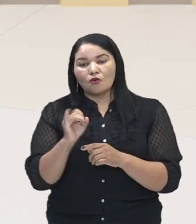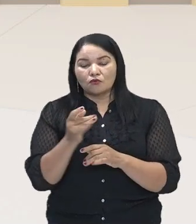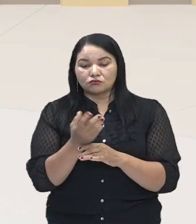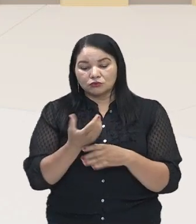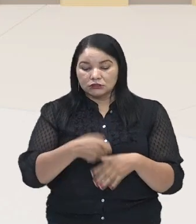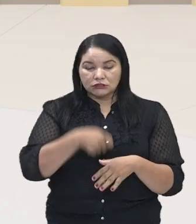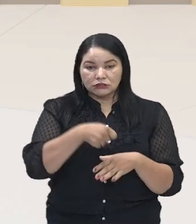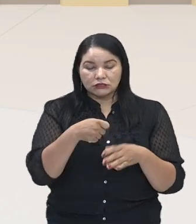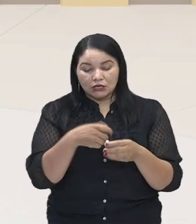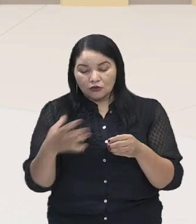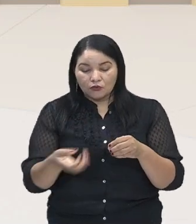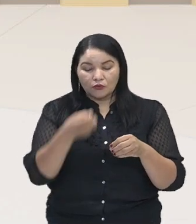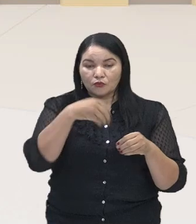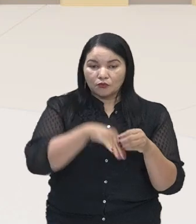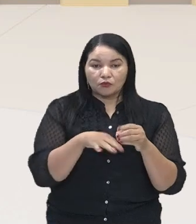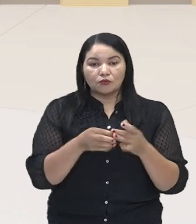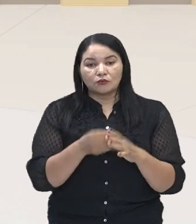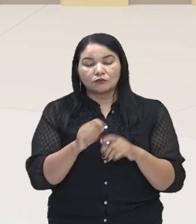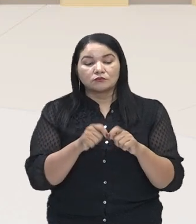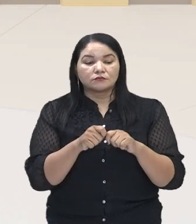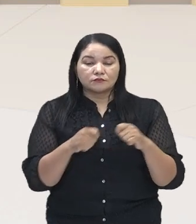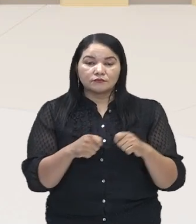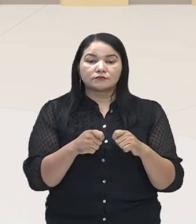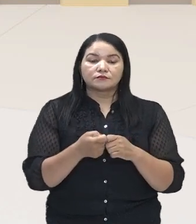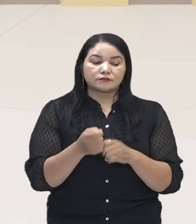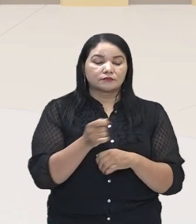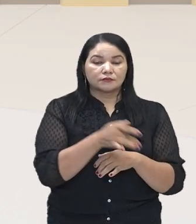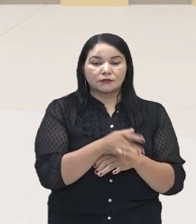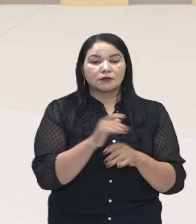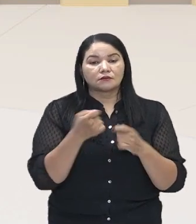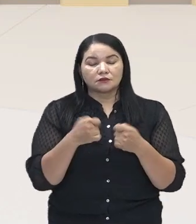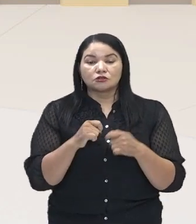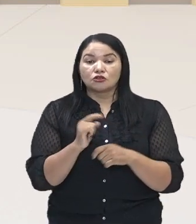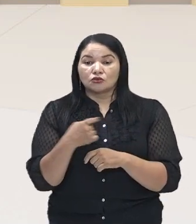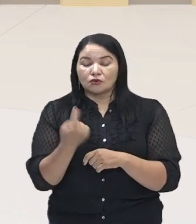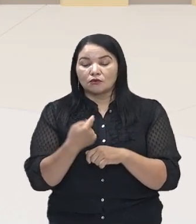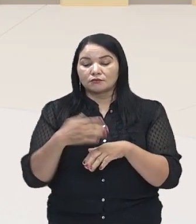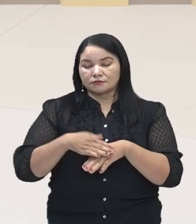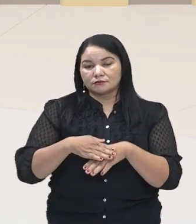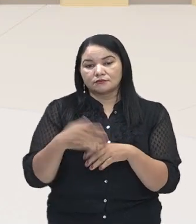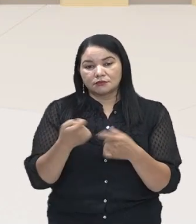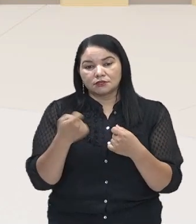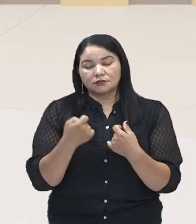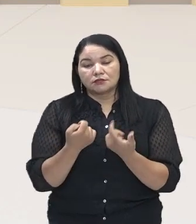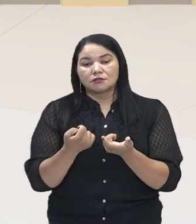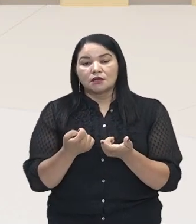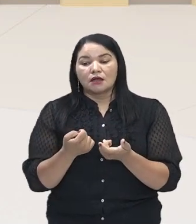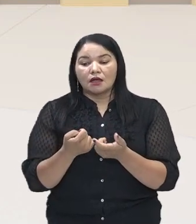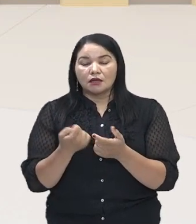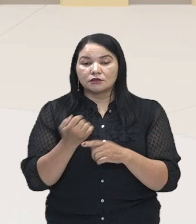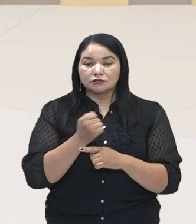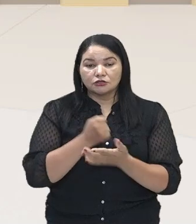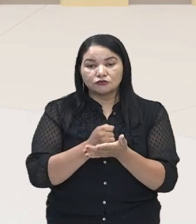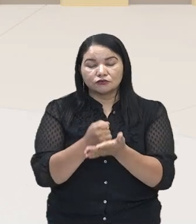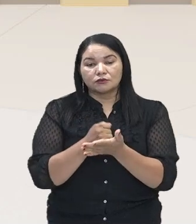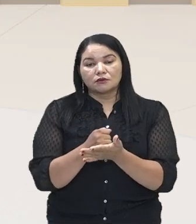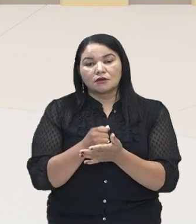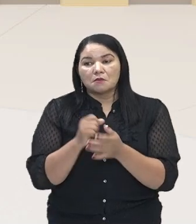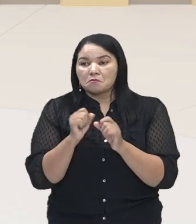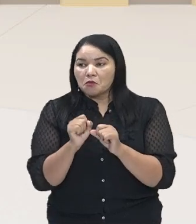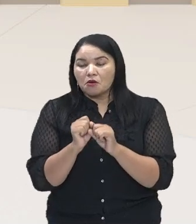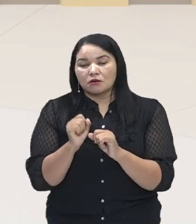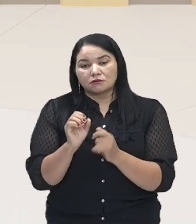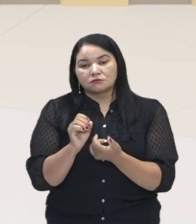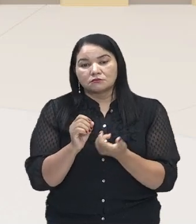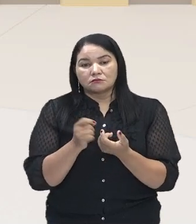É importante falar que apenas ali fazendo a nossa parte, seja no lixo, seja numa conversa, está tendo uma briga